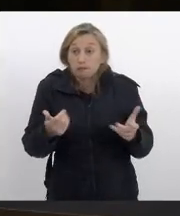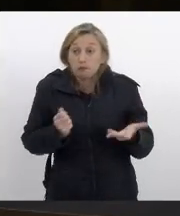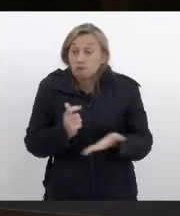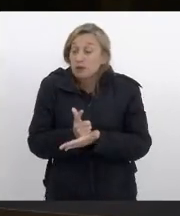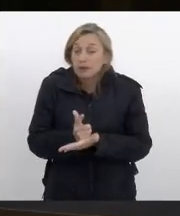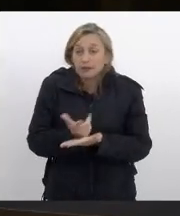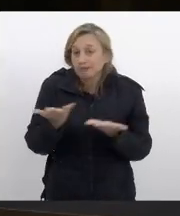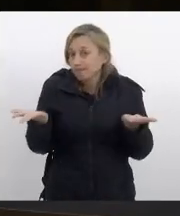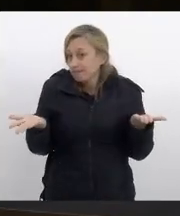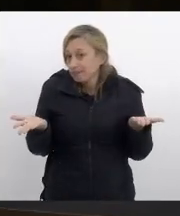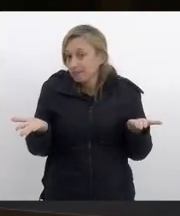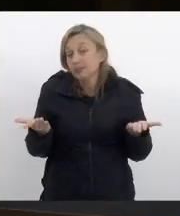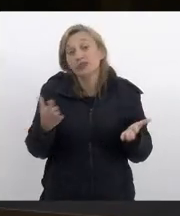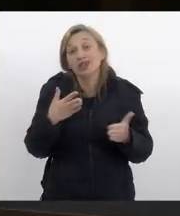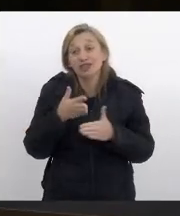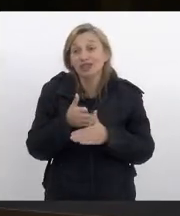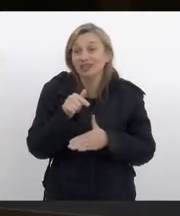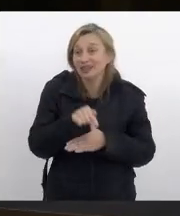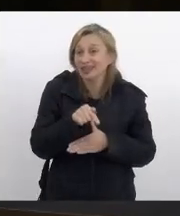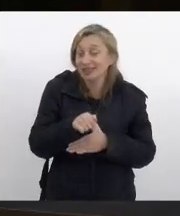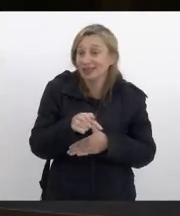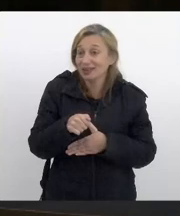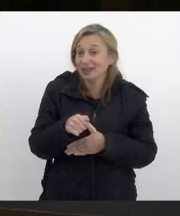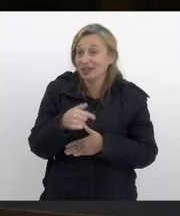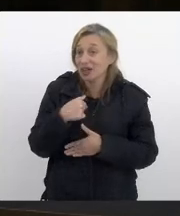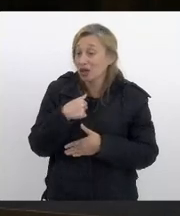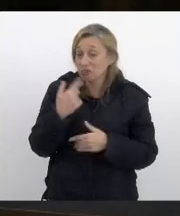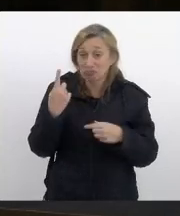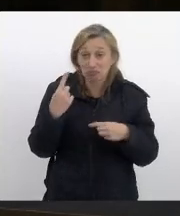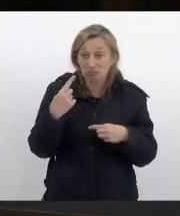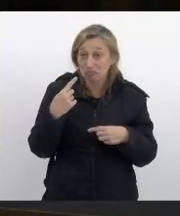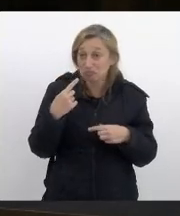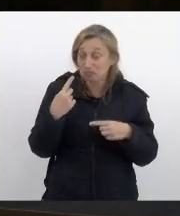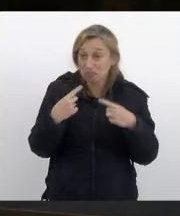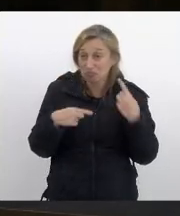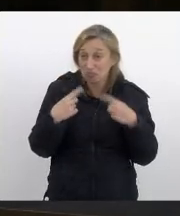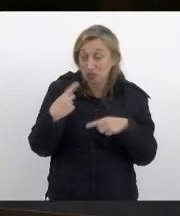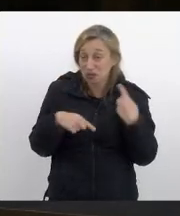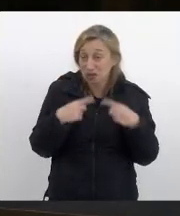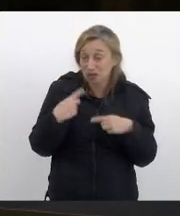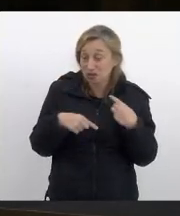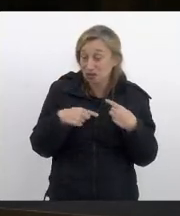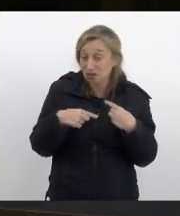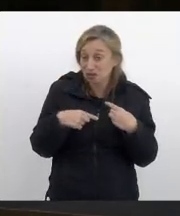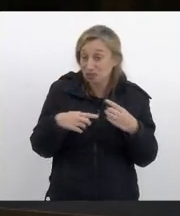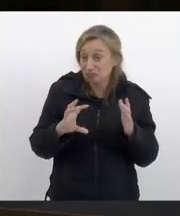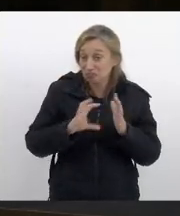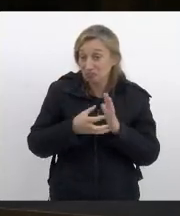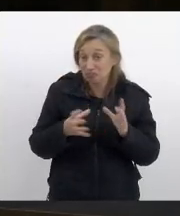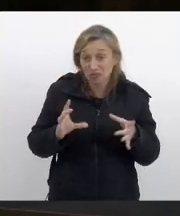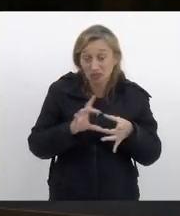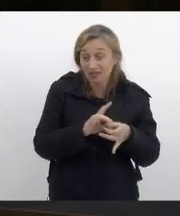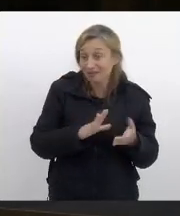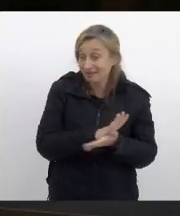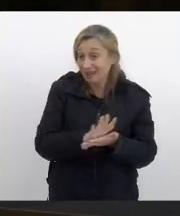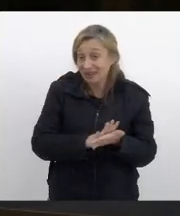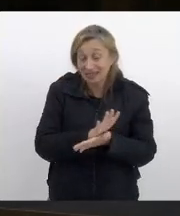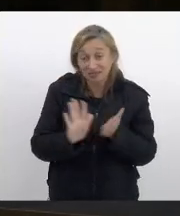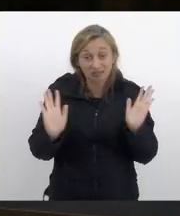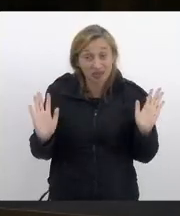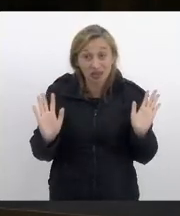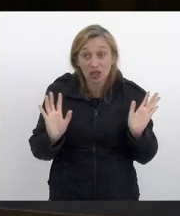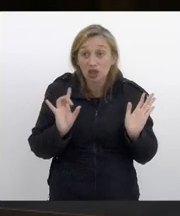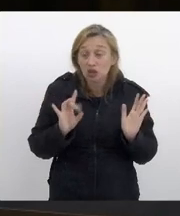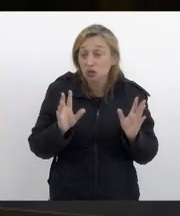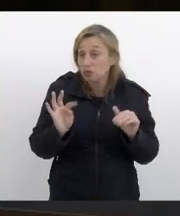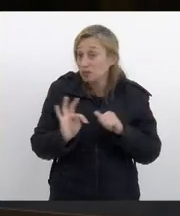A gente está chegando aqui, eu não sou político, não sou vinculado a partido nenhum, nunca fui... Eu sou